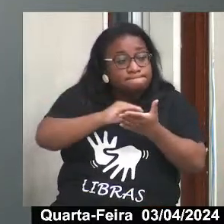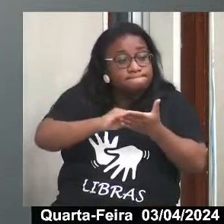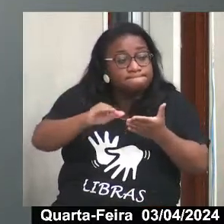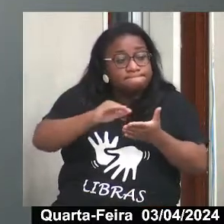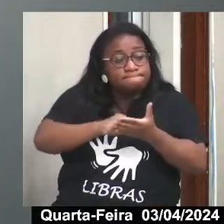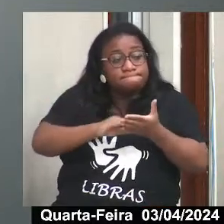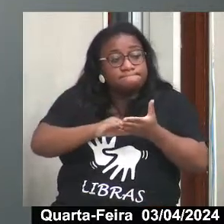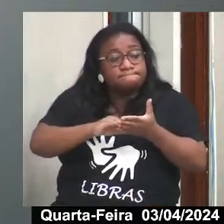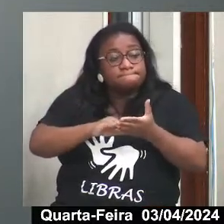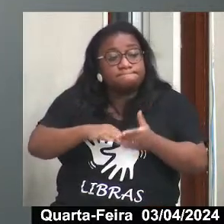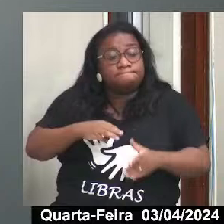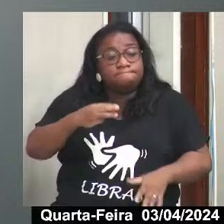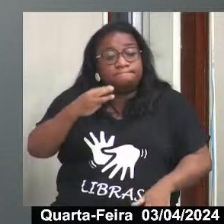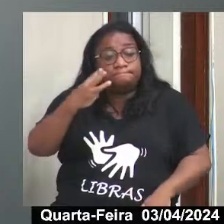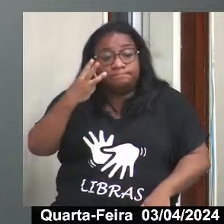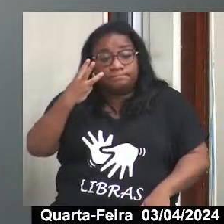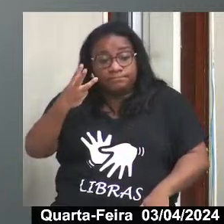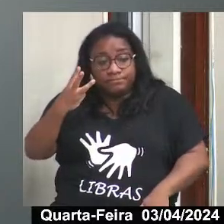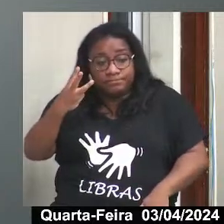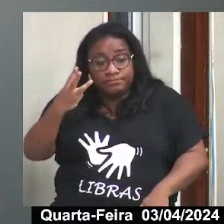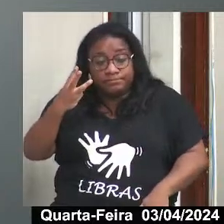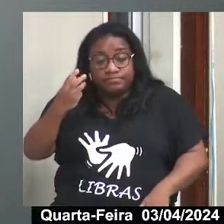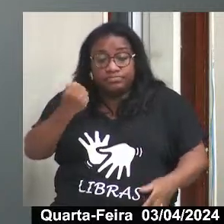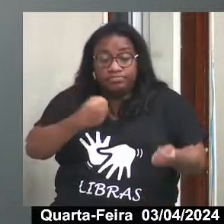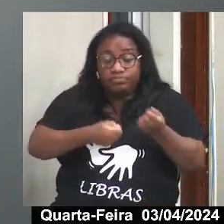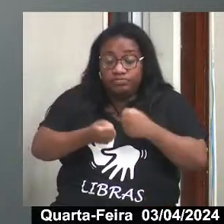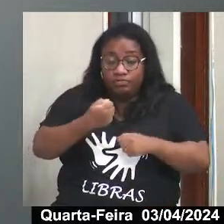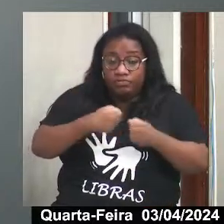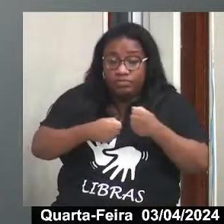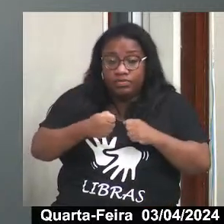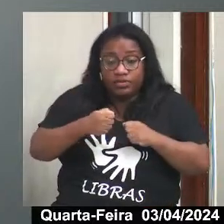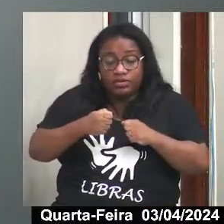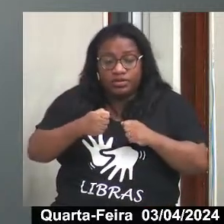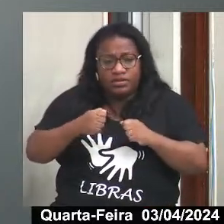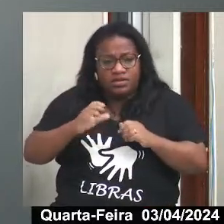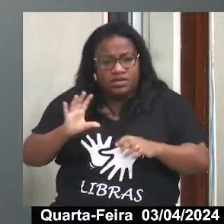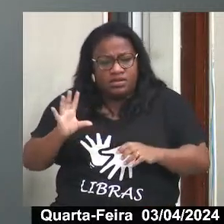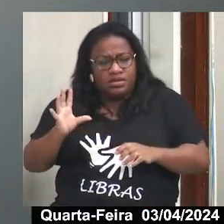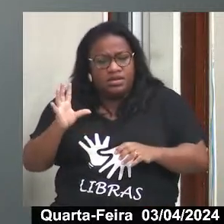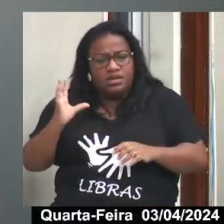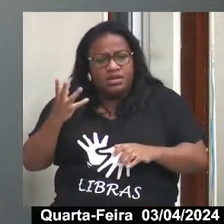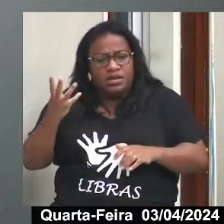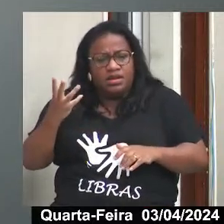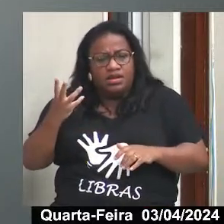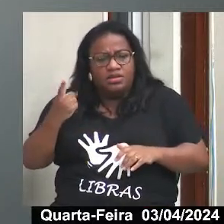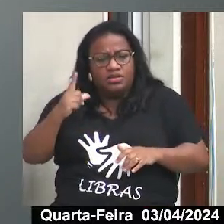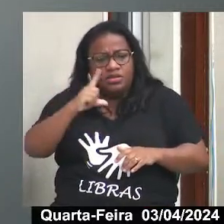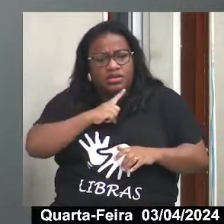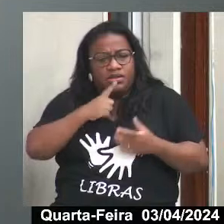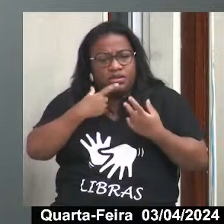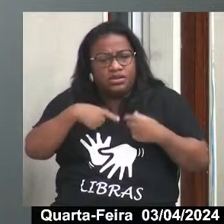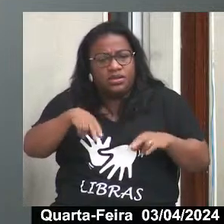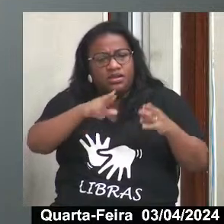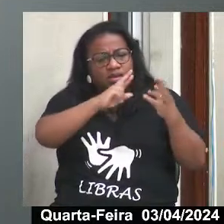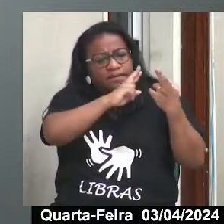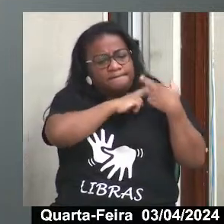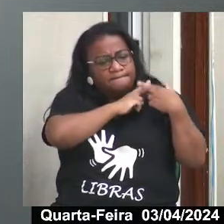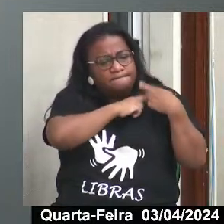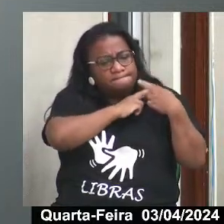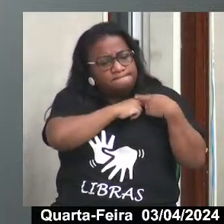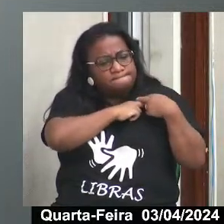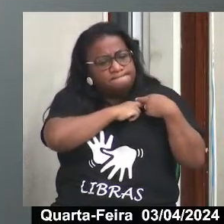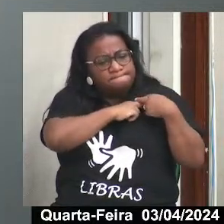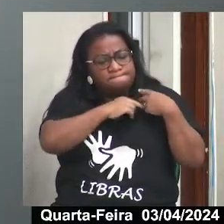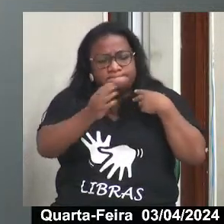gabinete dispõe, Elpe, de três assessores. E provavelmente nós temos a responsabilidade, porque